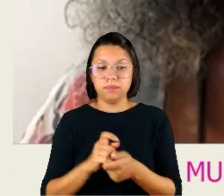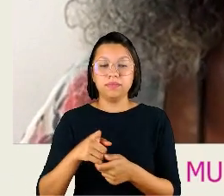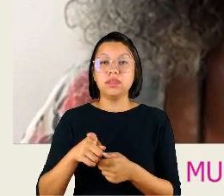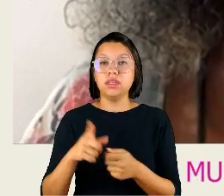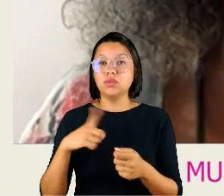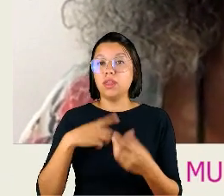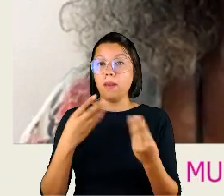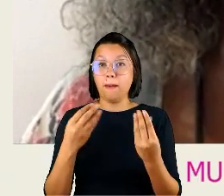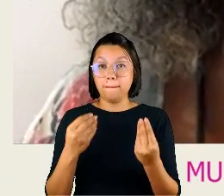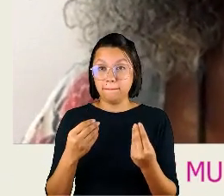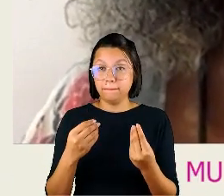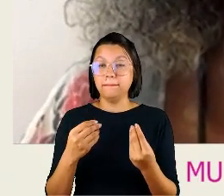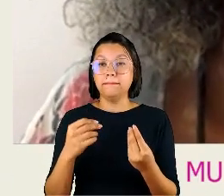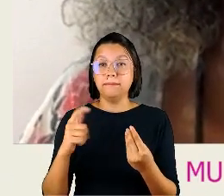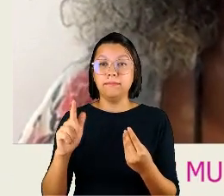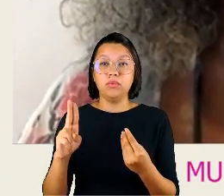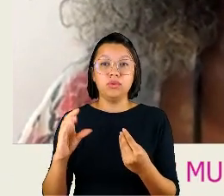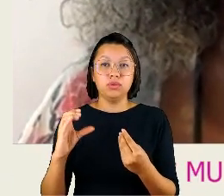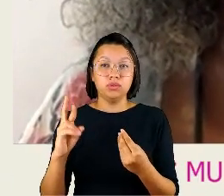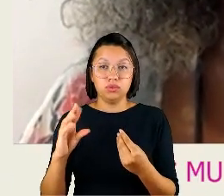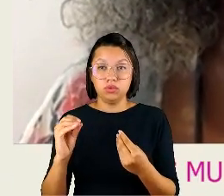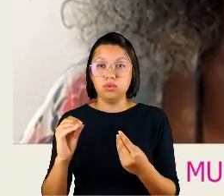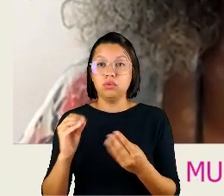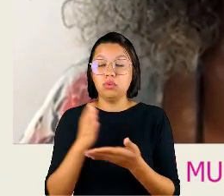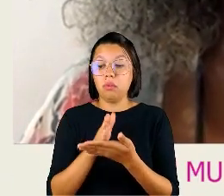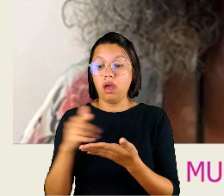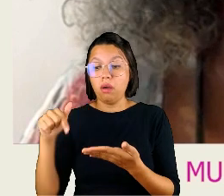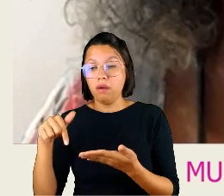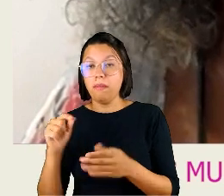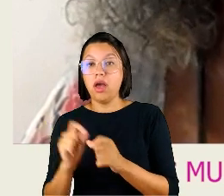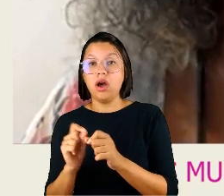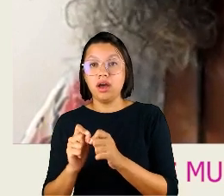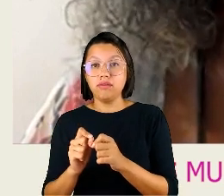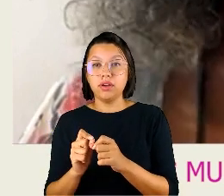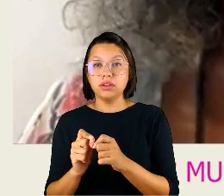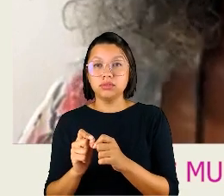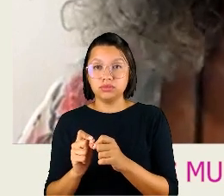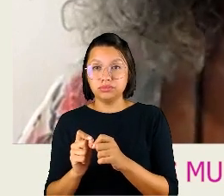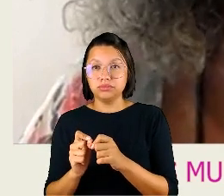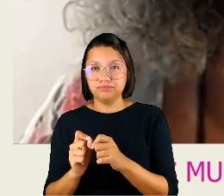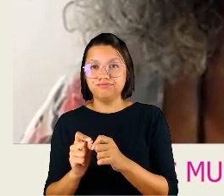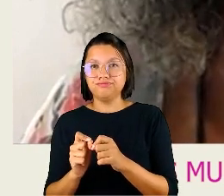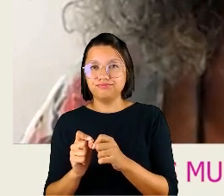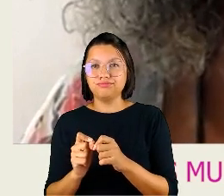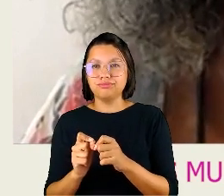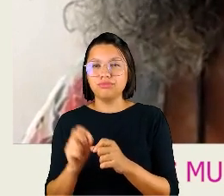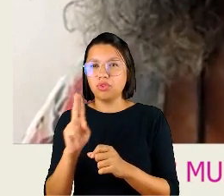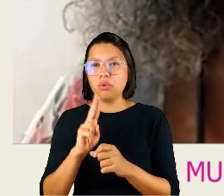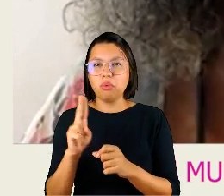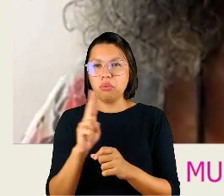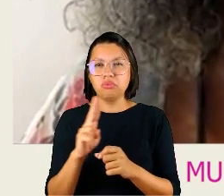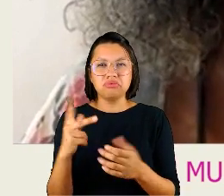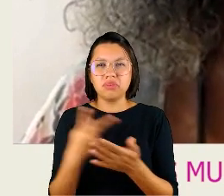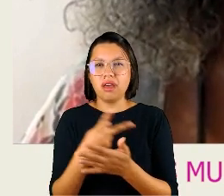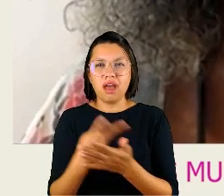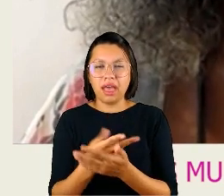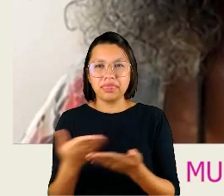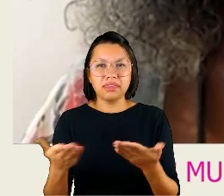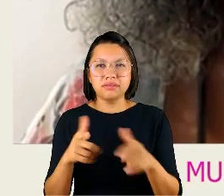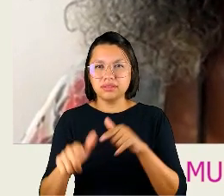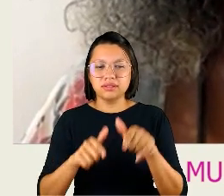muito lucro para um dos lados que tem feito a exploração desse trabalho invisível, que é o trabalho que a